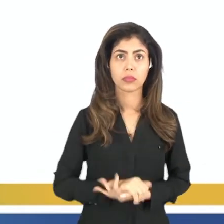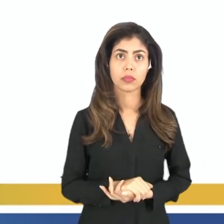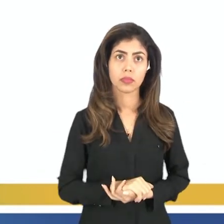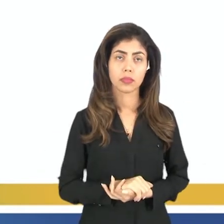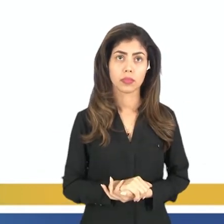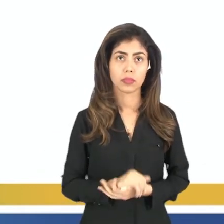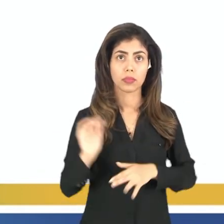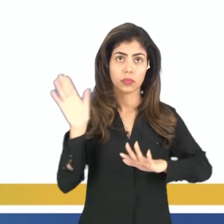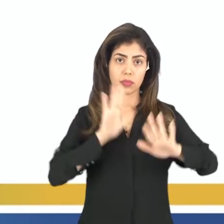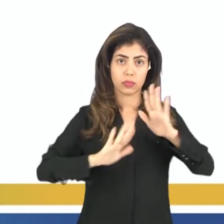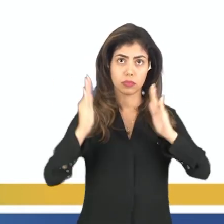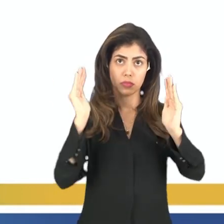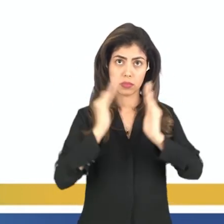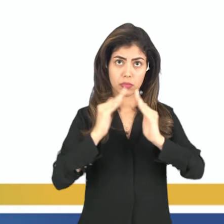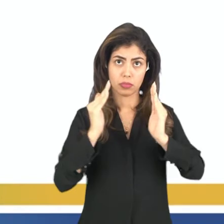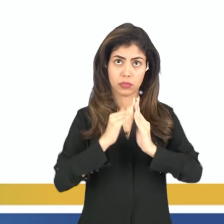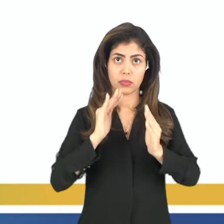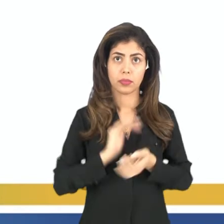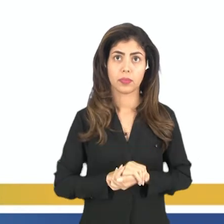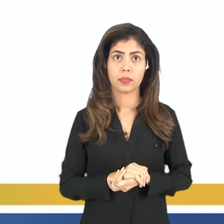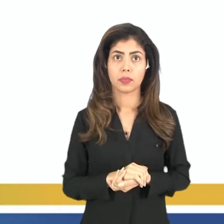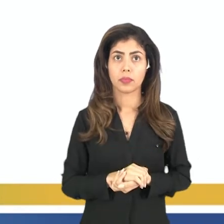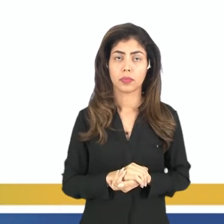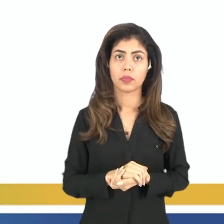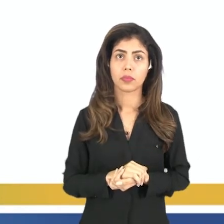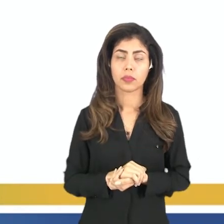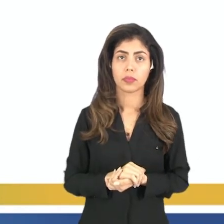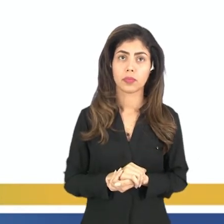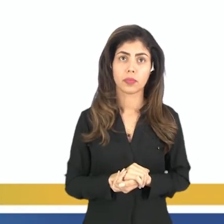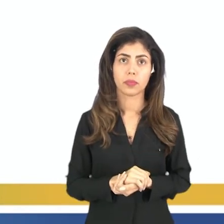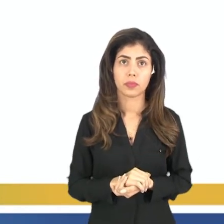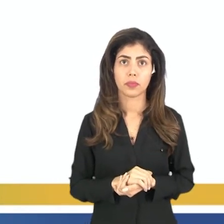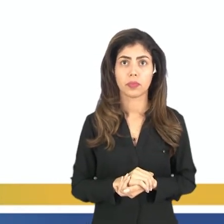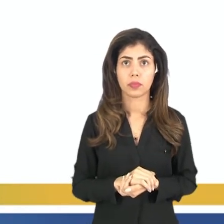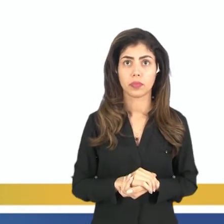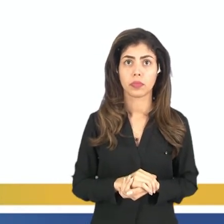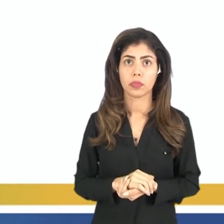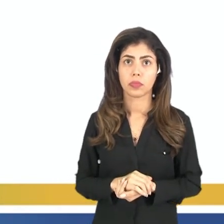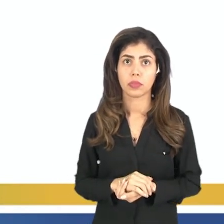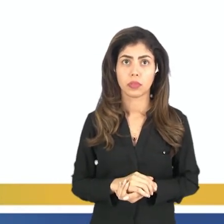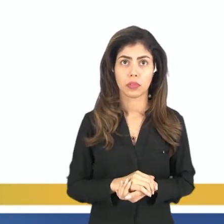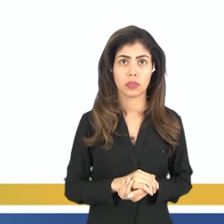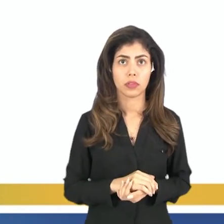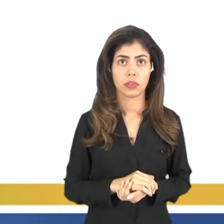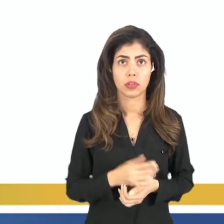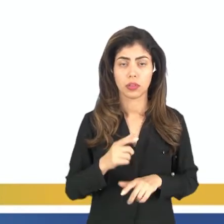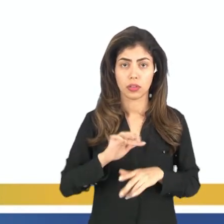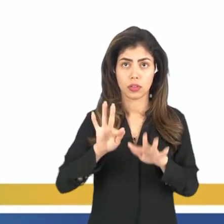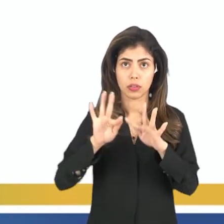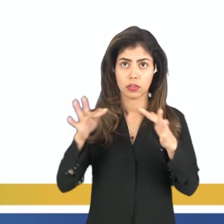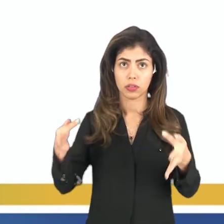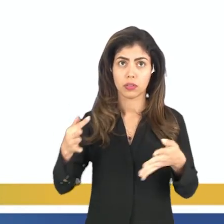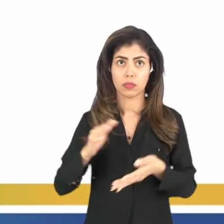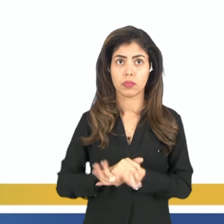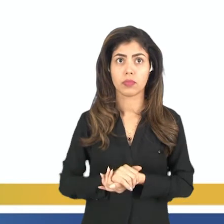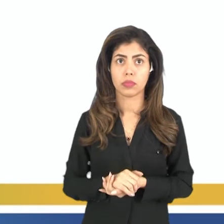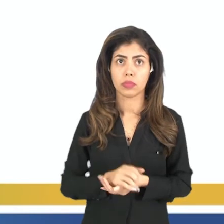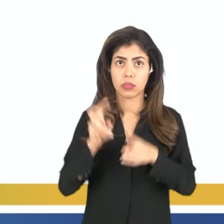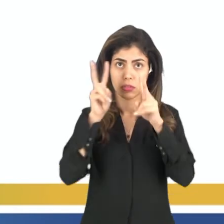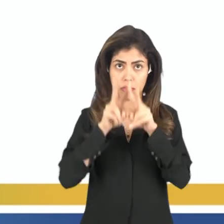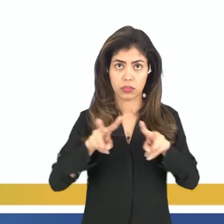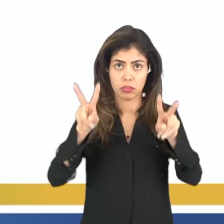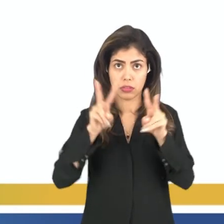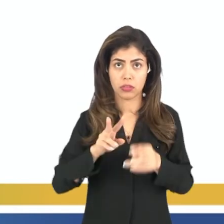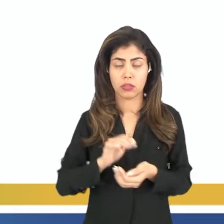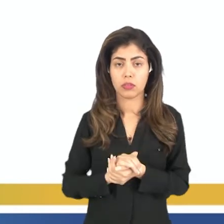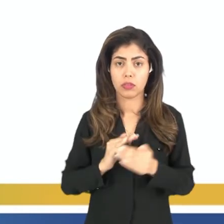hijos y hijas y el cuidado de la casa, que se supone son tareas menos duras y más simples. Essa